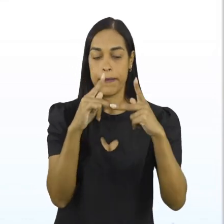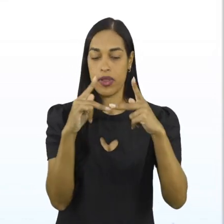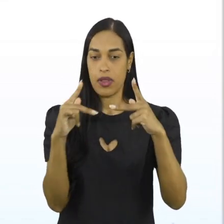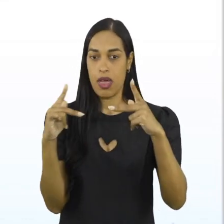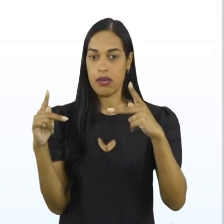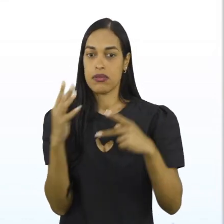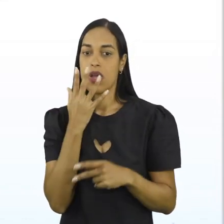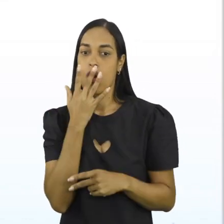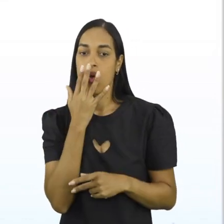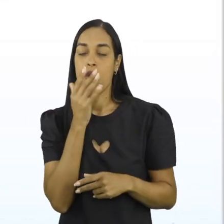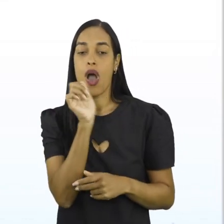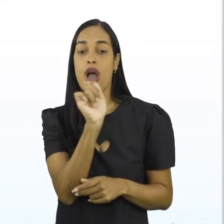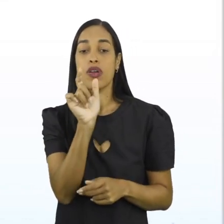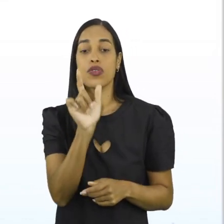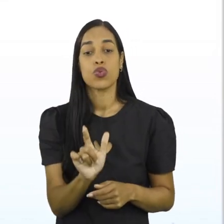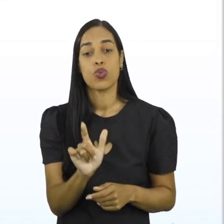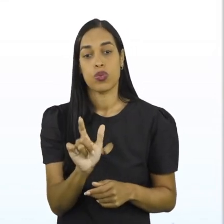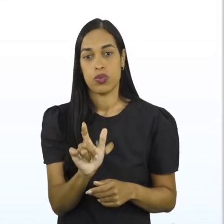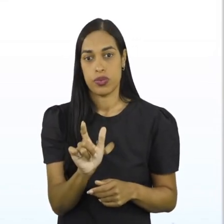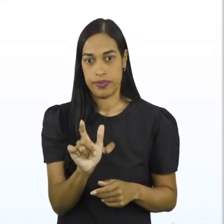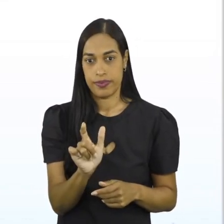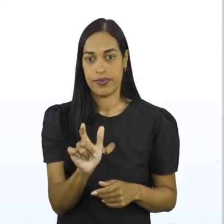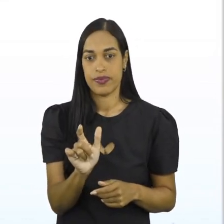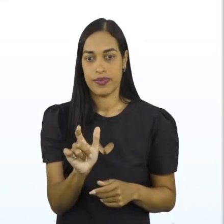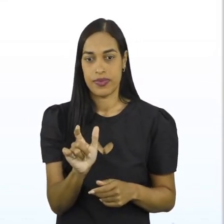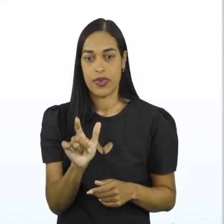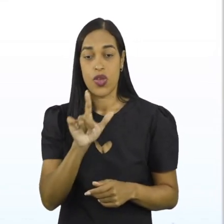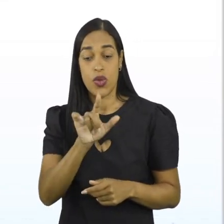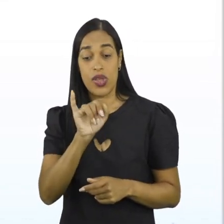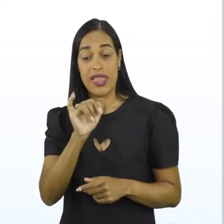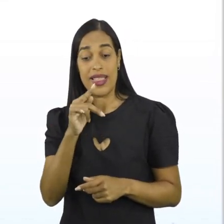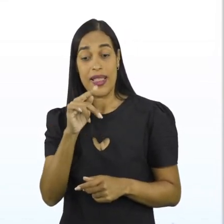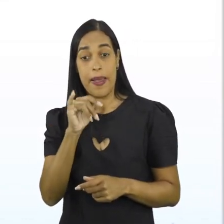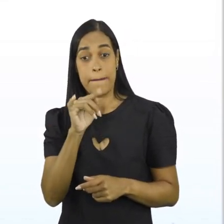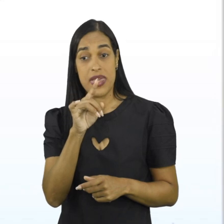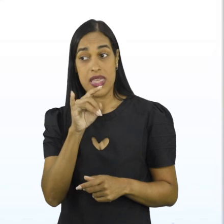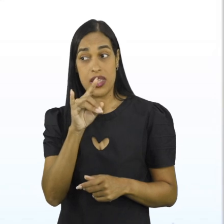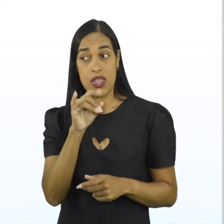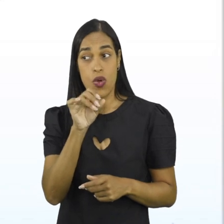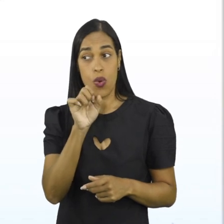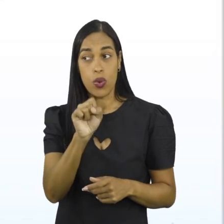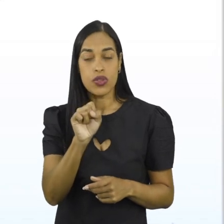azul. Presta atenção. E eu vou colocar os lipídios de laranja.